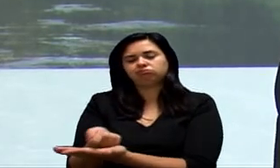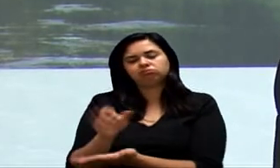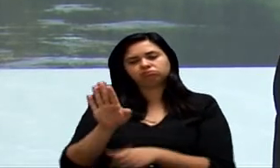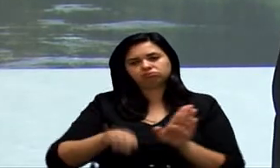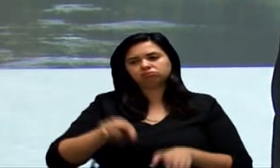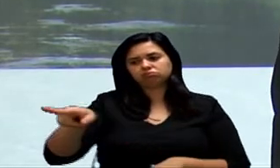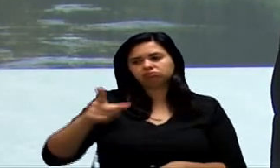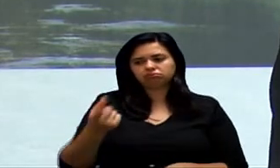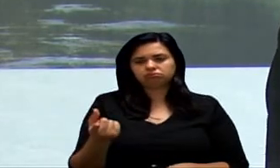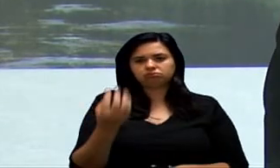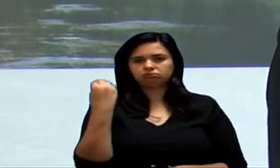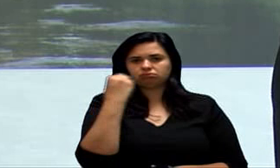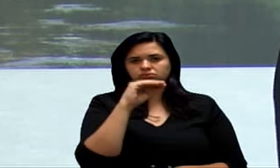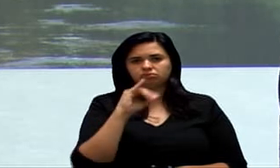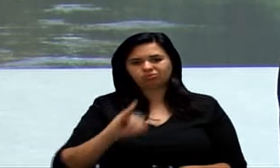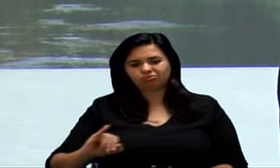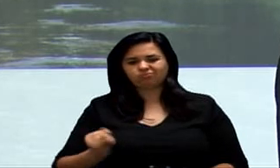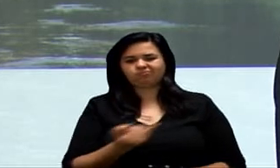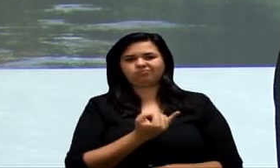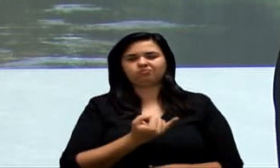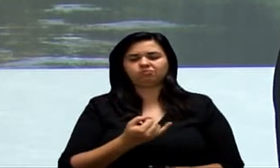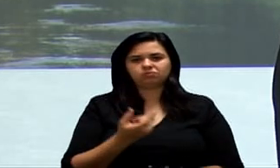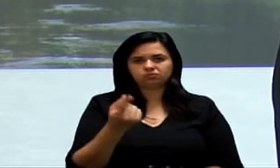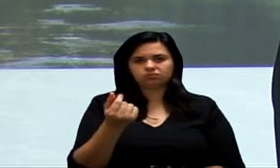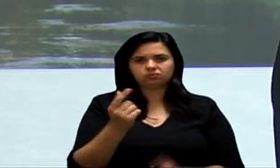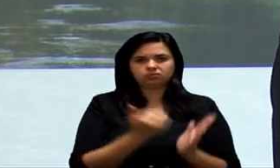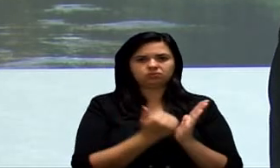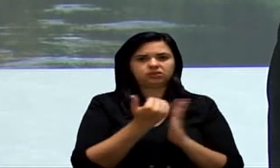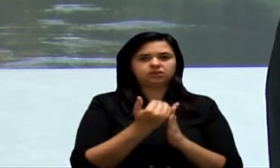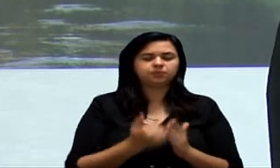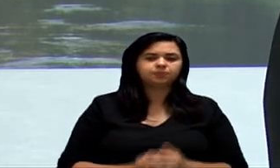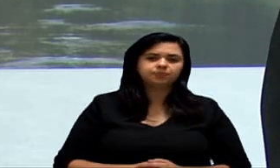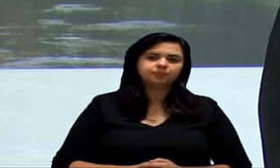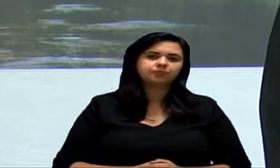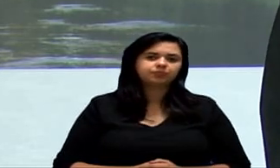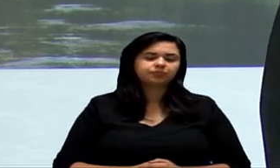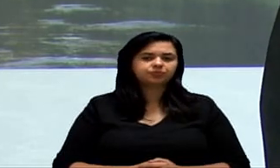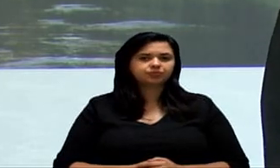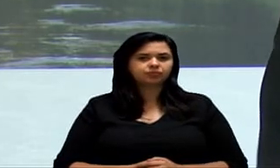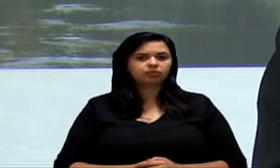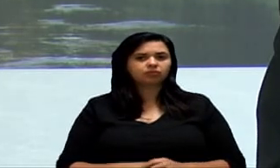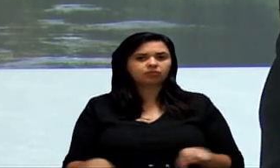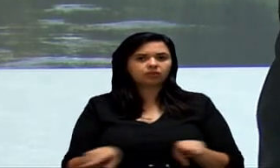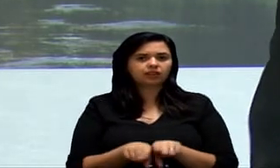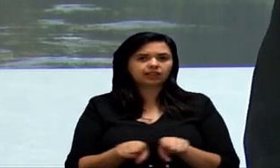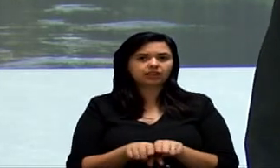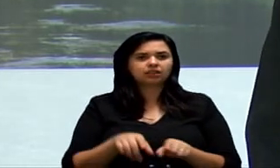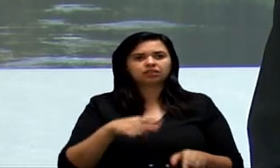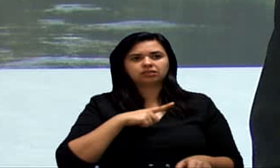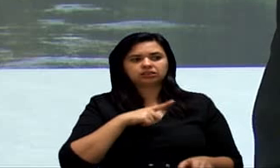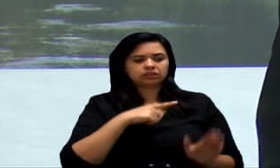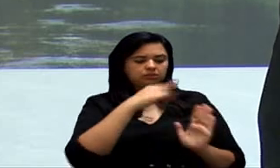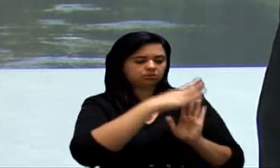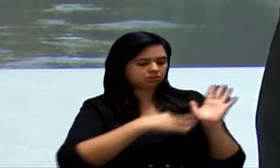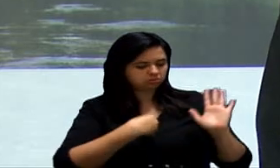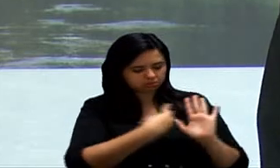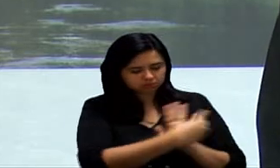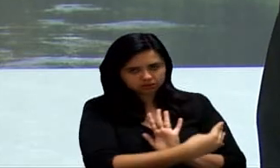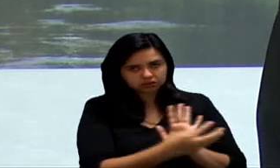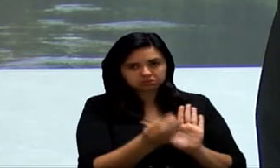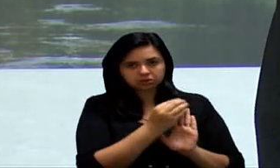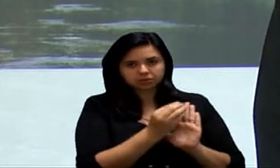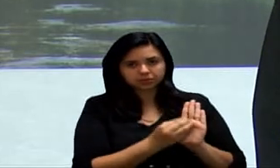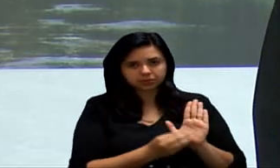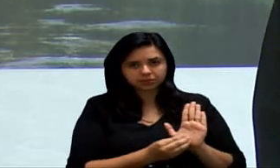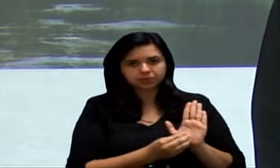da prefeitura, pede para a prefeitura, não exige, se eles têm alguma tabela de preço para ser usada lá